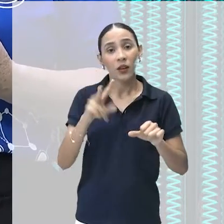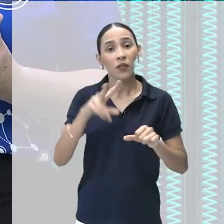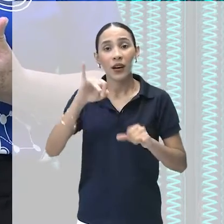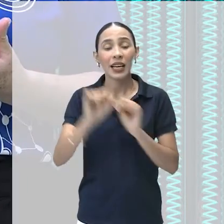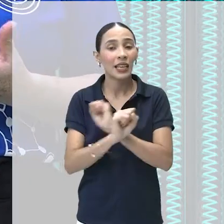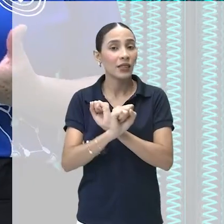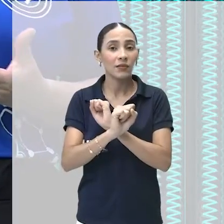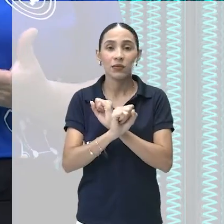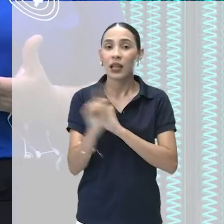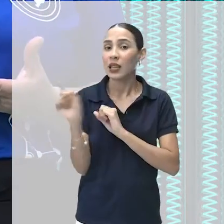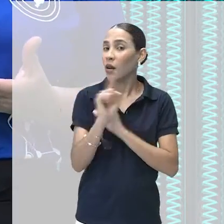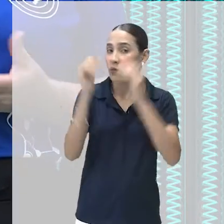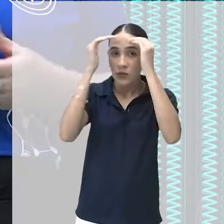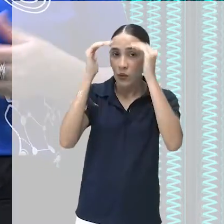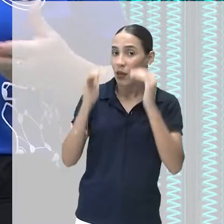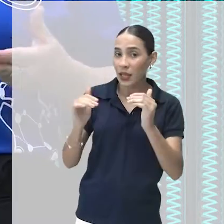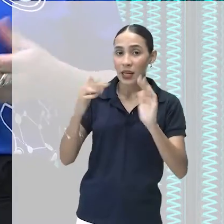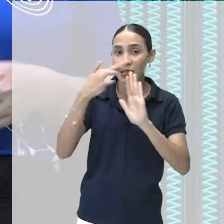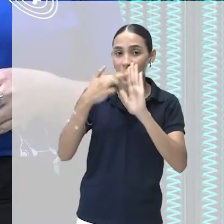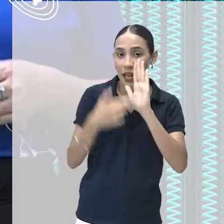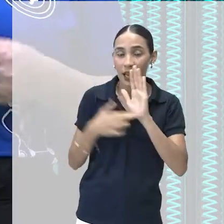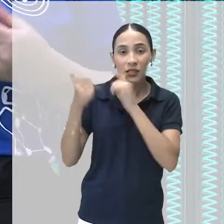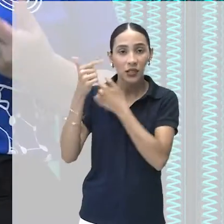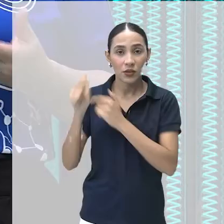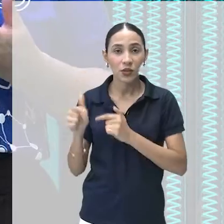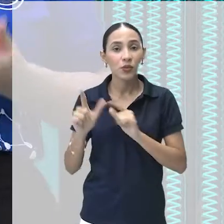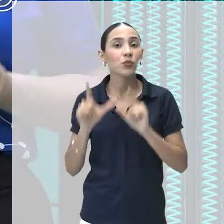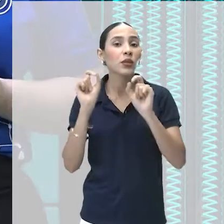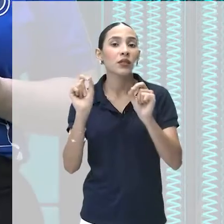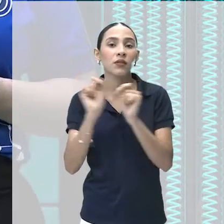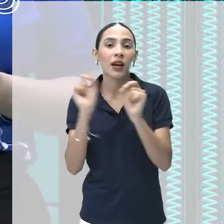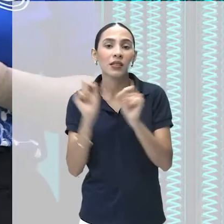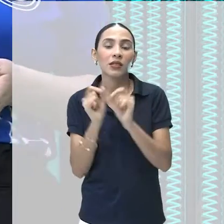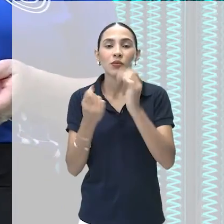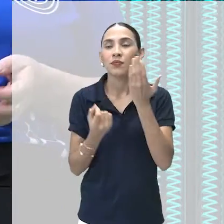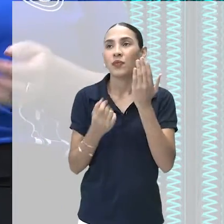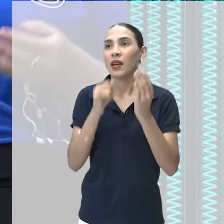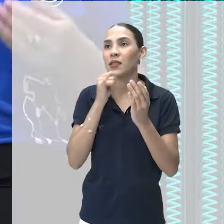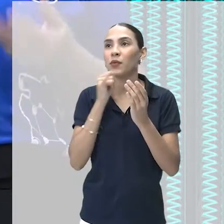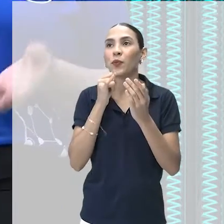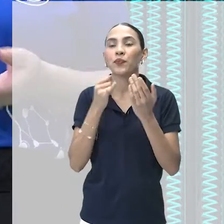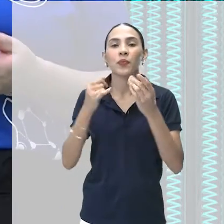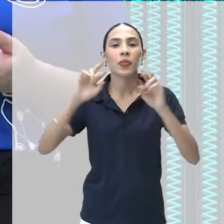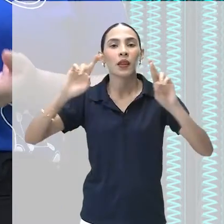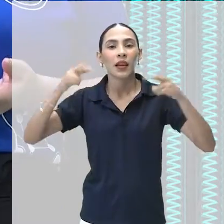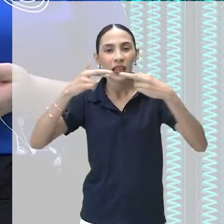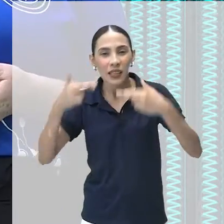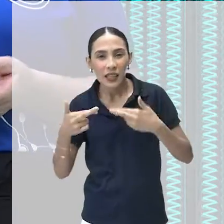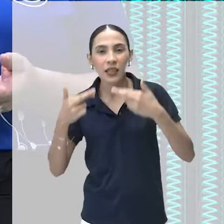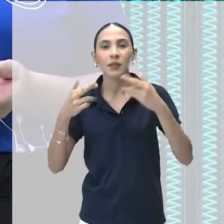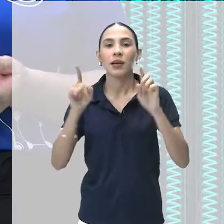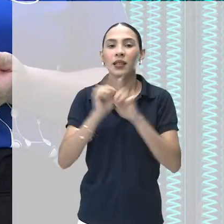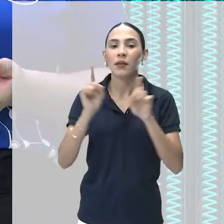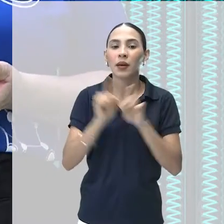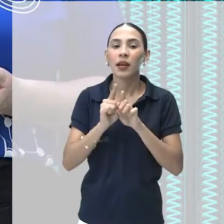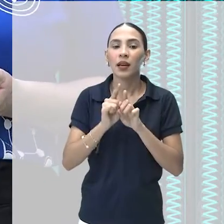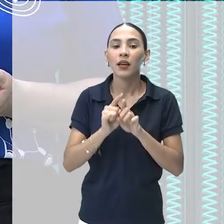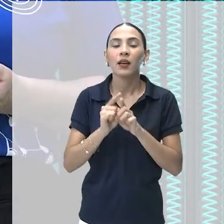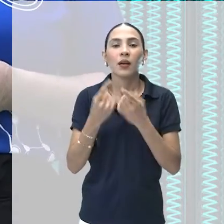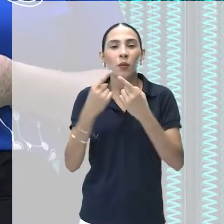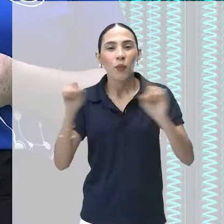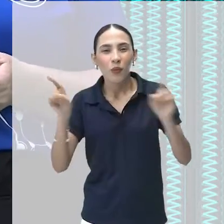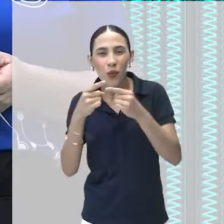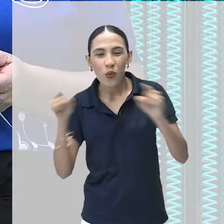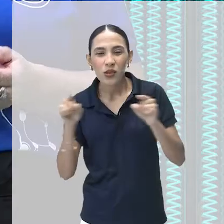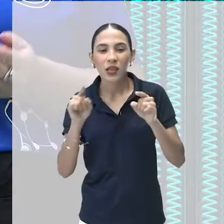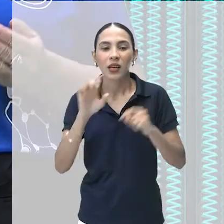regras convencionais. O que eles faziam? Utilizando arranjos ousados, a tonais, distorções, efeitos